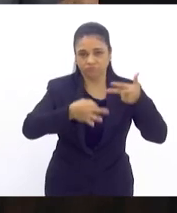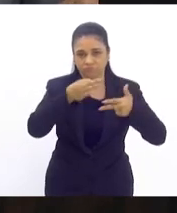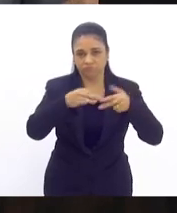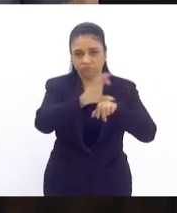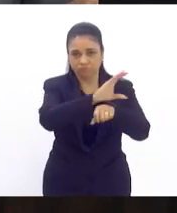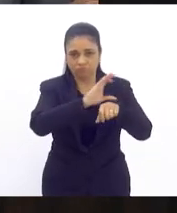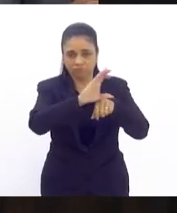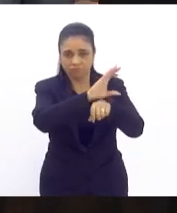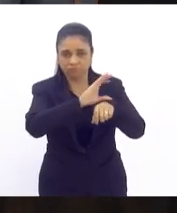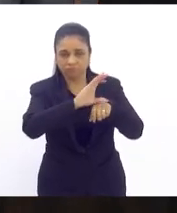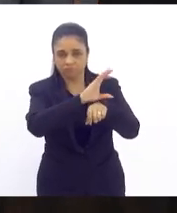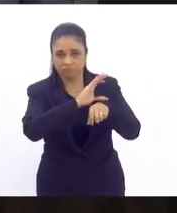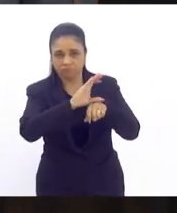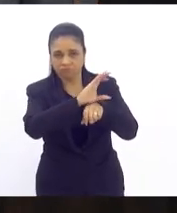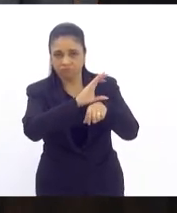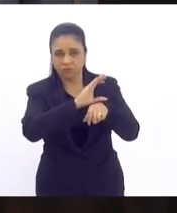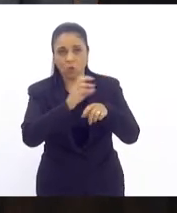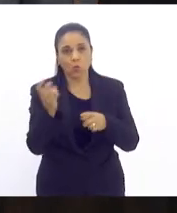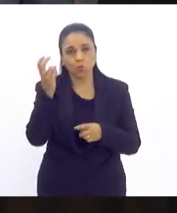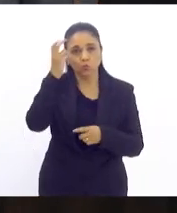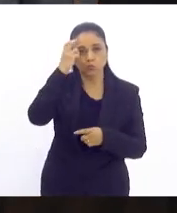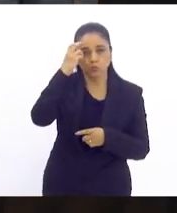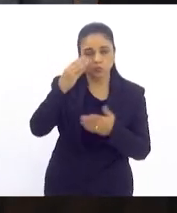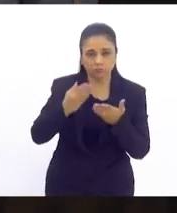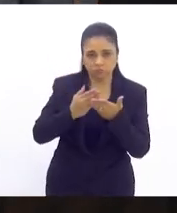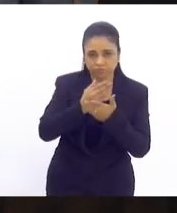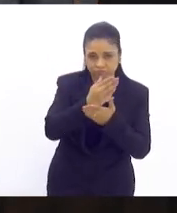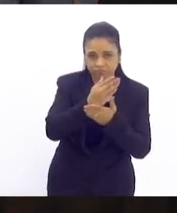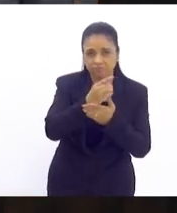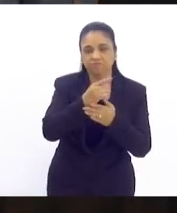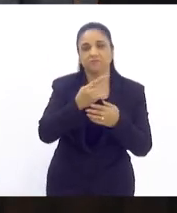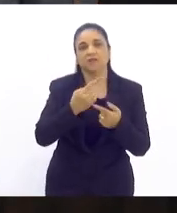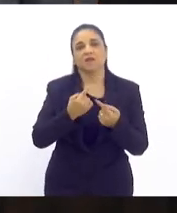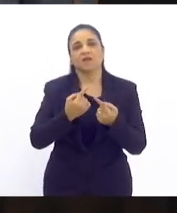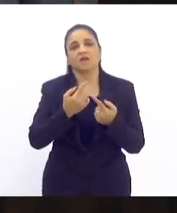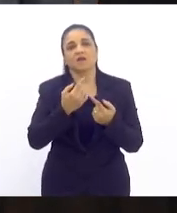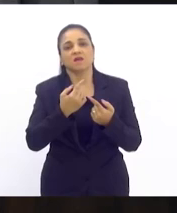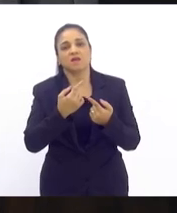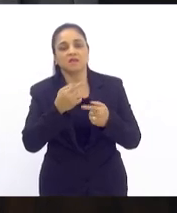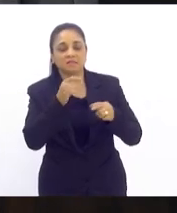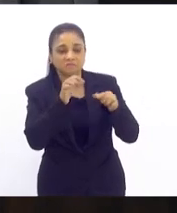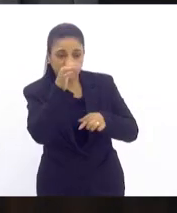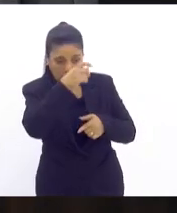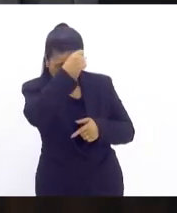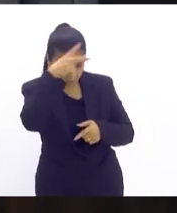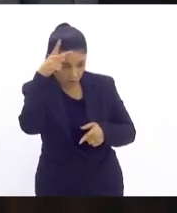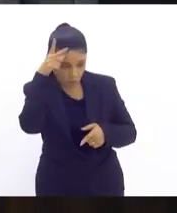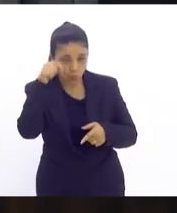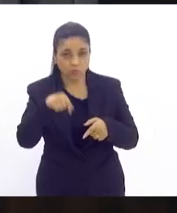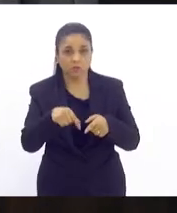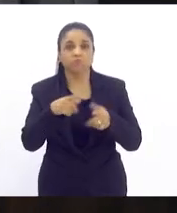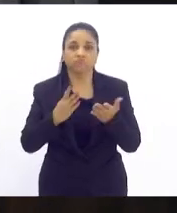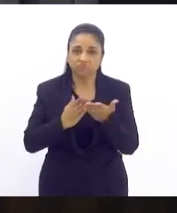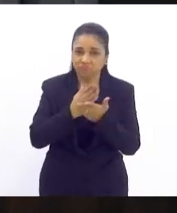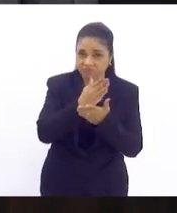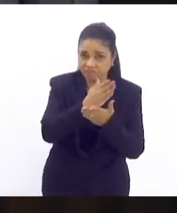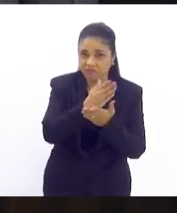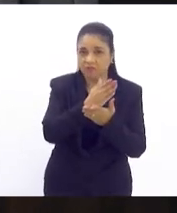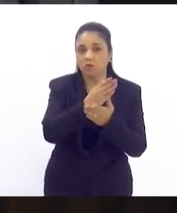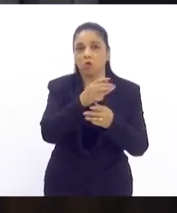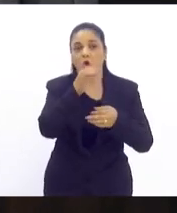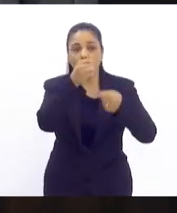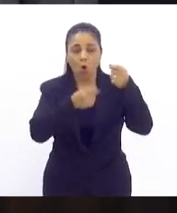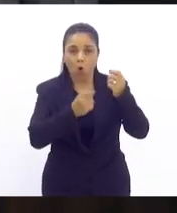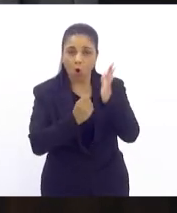constitucionalidade de Cultura favorável de assuntos municipais e de desenvolvimento Regional favorável e